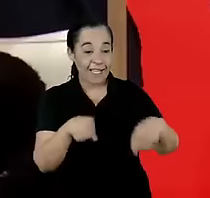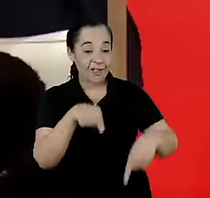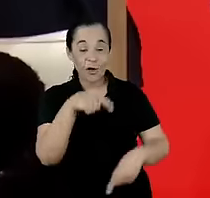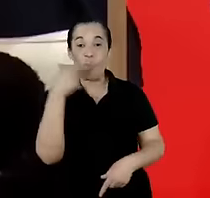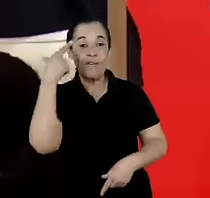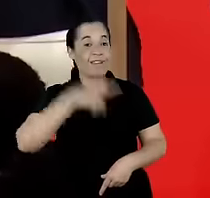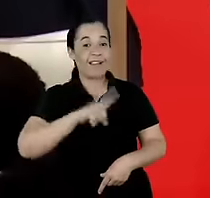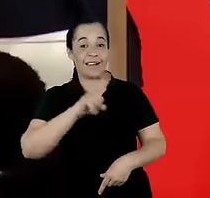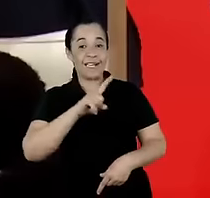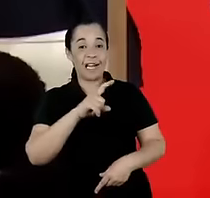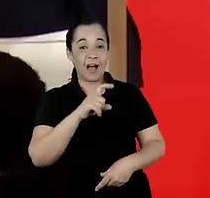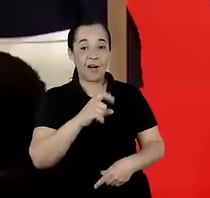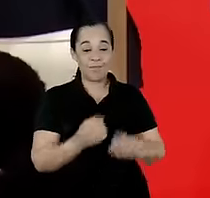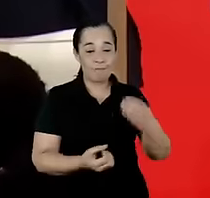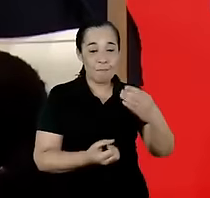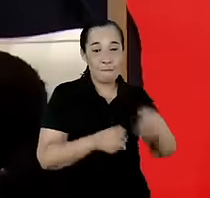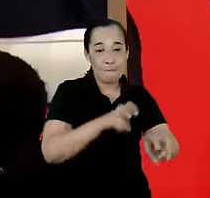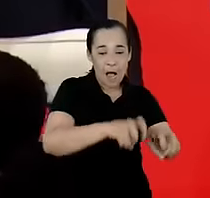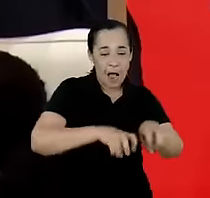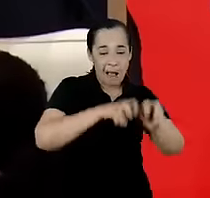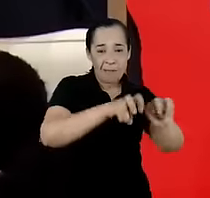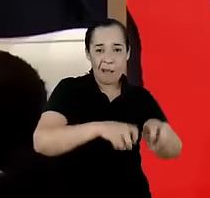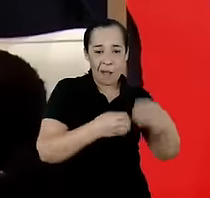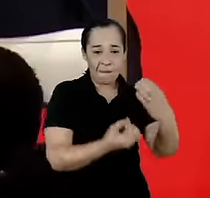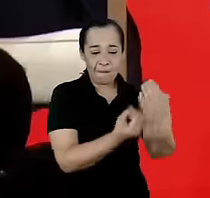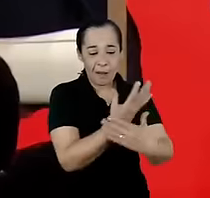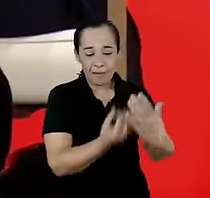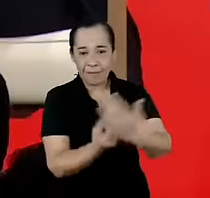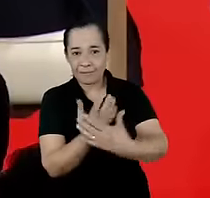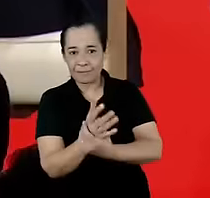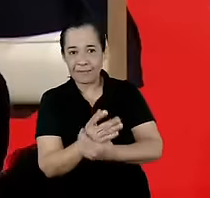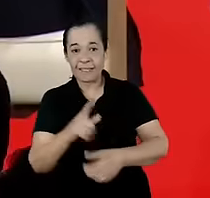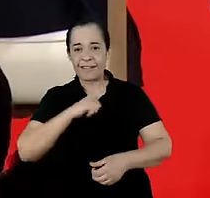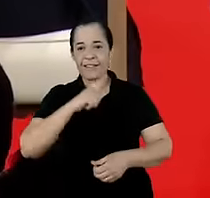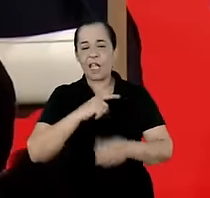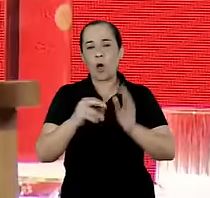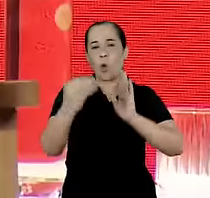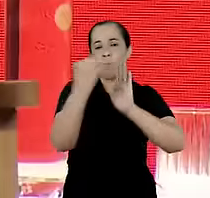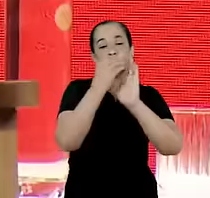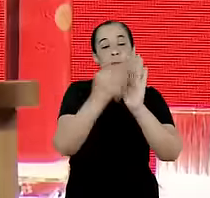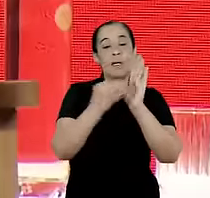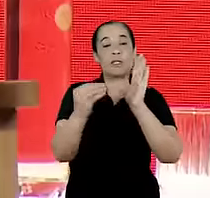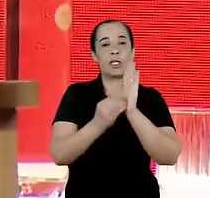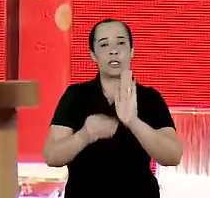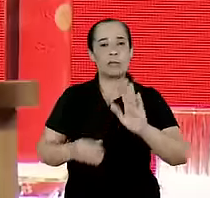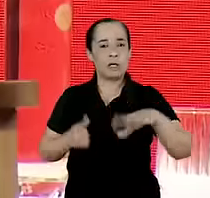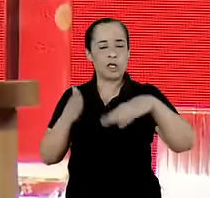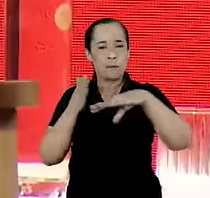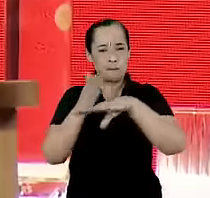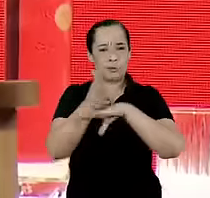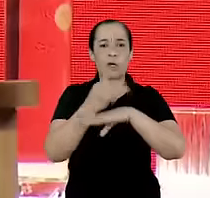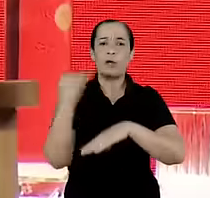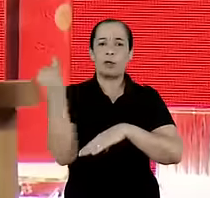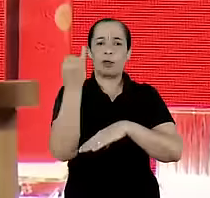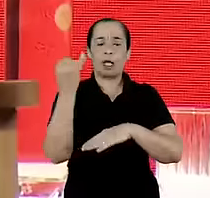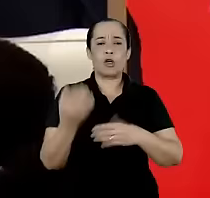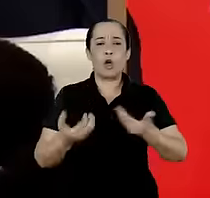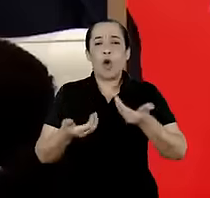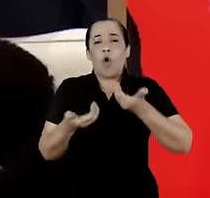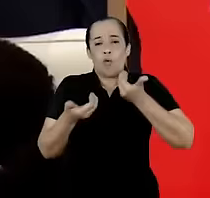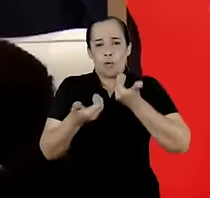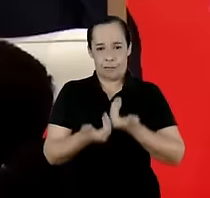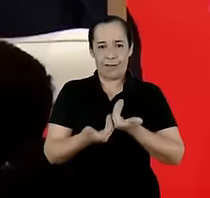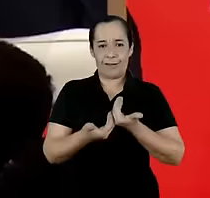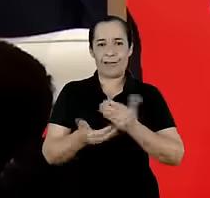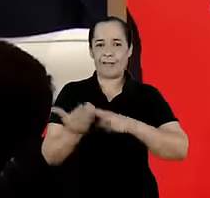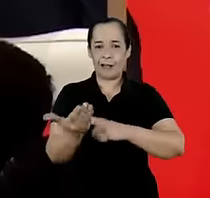vão ser respondidas daqui até o final do ano tem uma agenda de aprovações importantes no Congresso que vão ajudar o cenário fiscal na frente então a